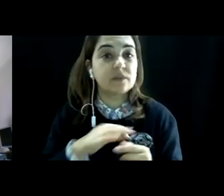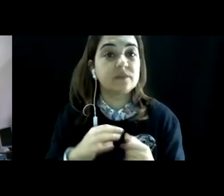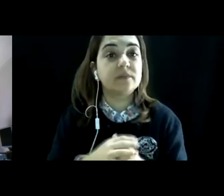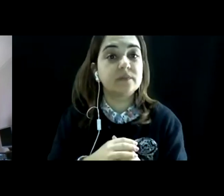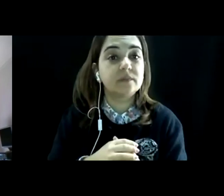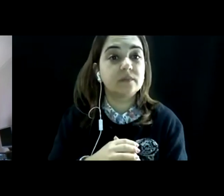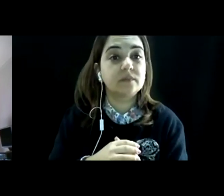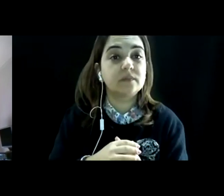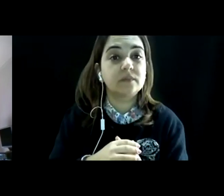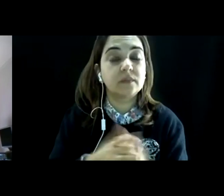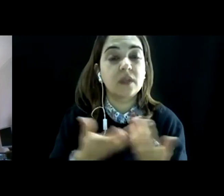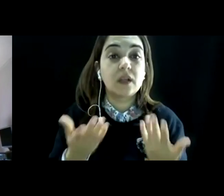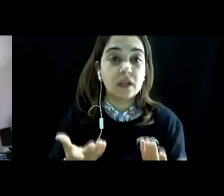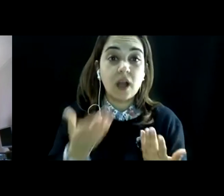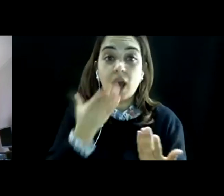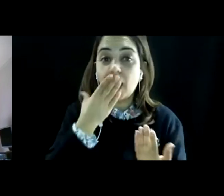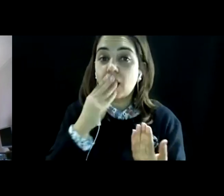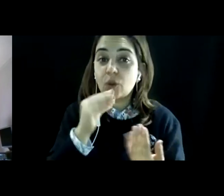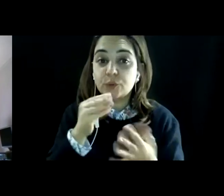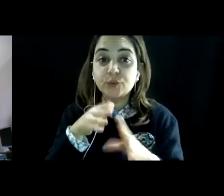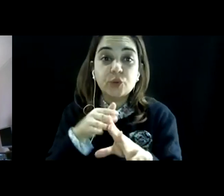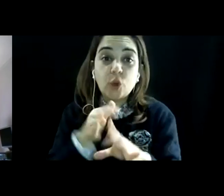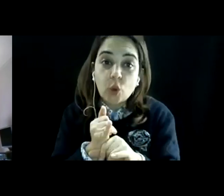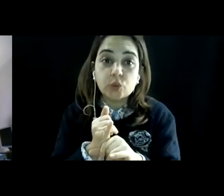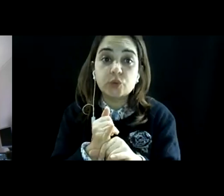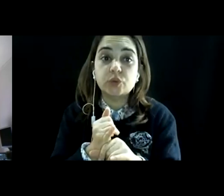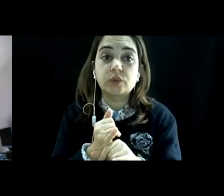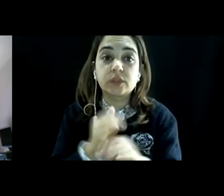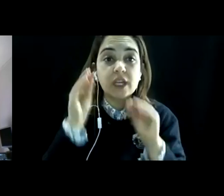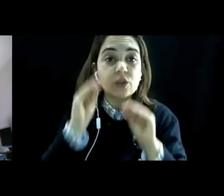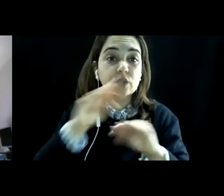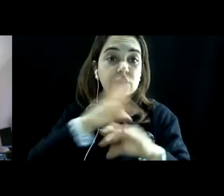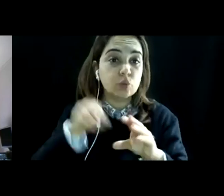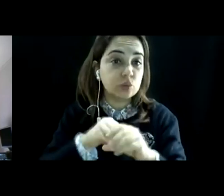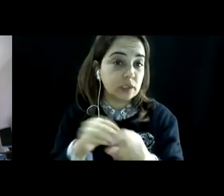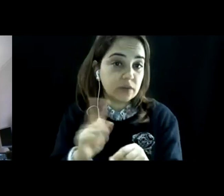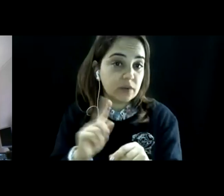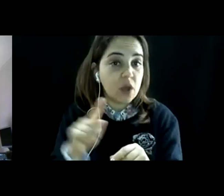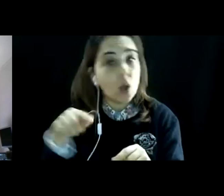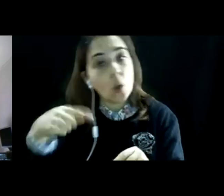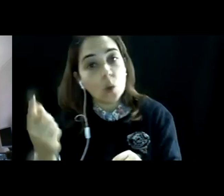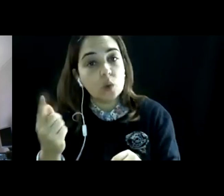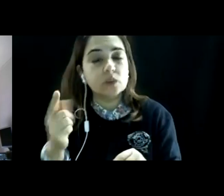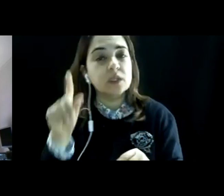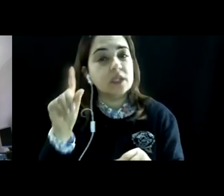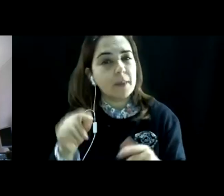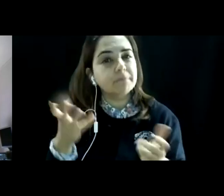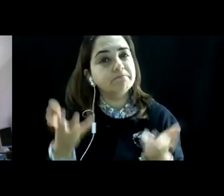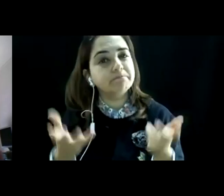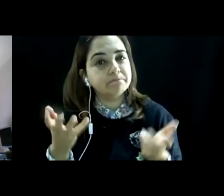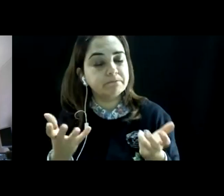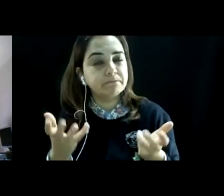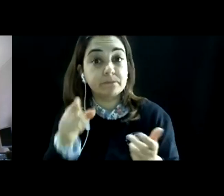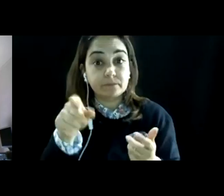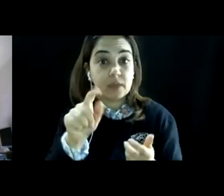Para os outros alunos, que não são esses da educação inclusiva, também se colocam outras questões. Que é que muitas vezes, como o